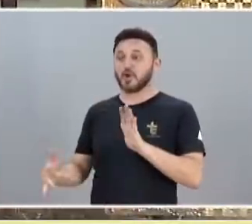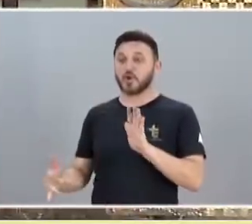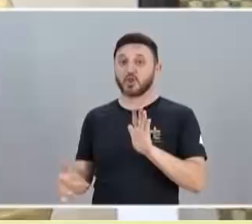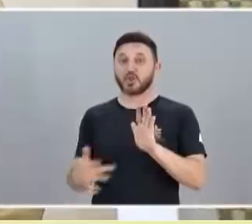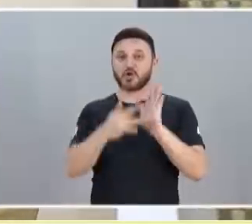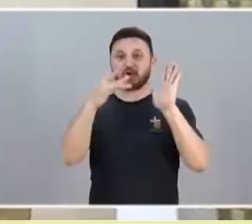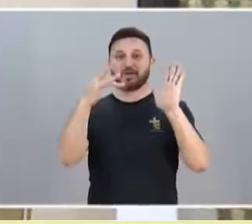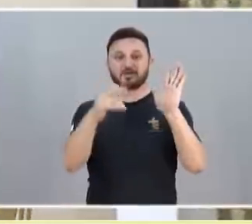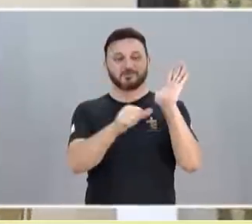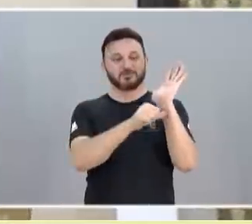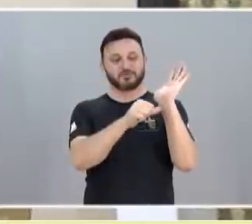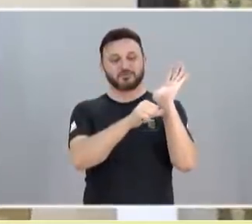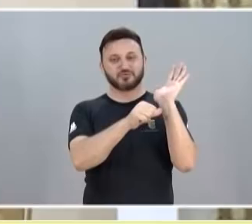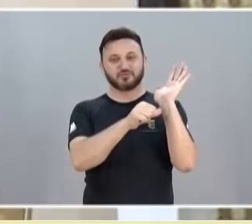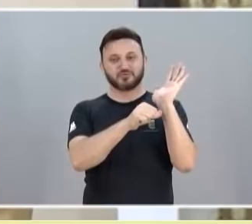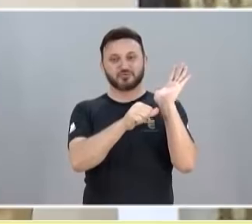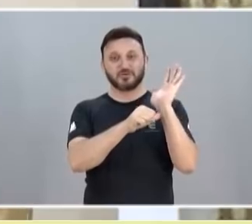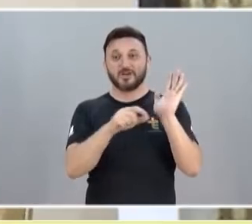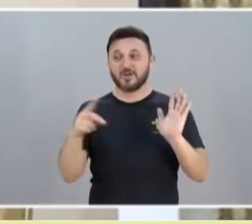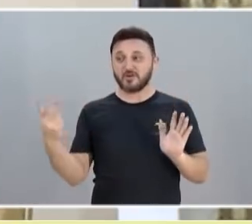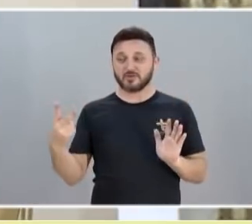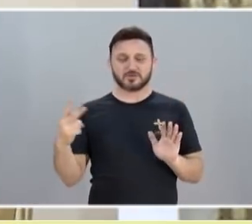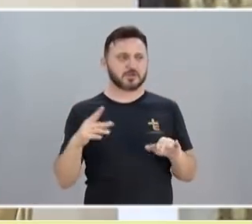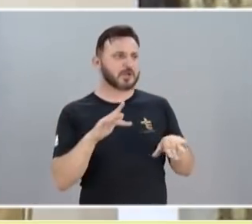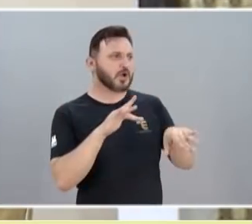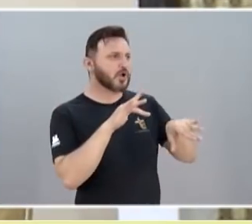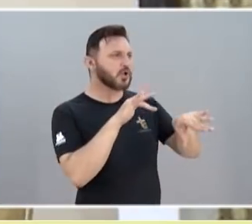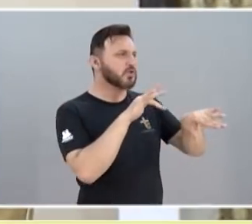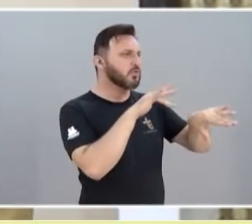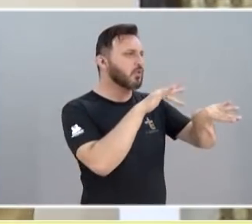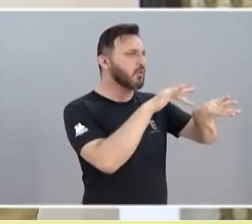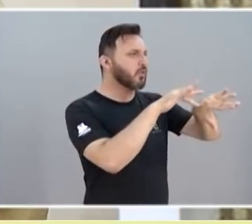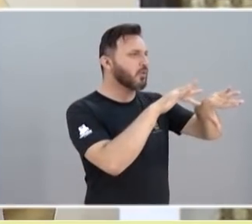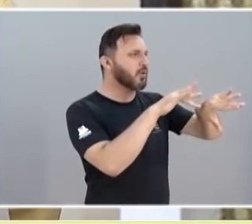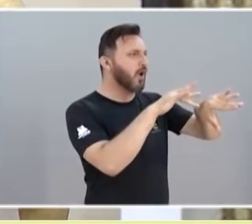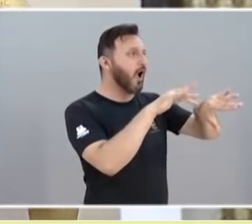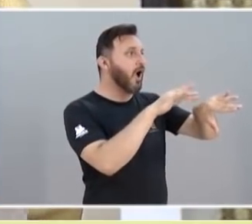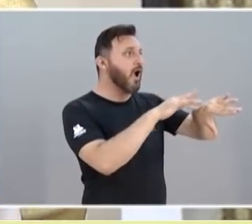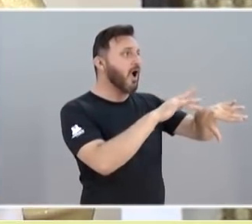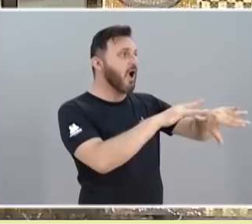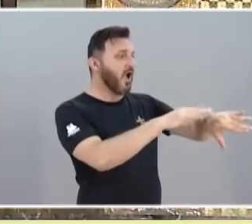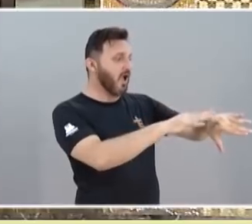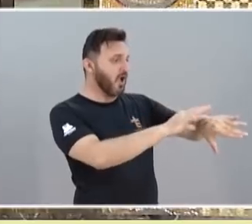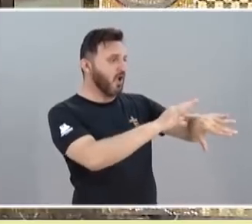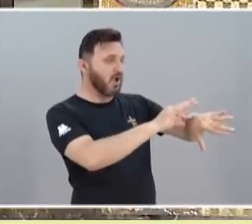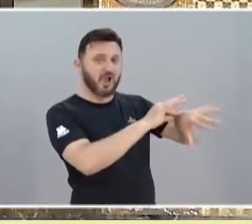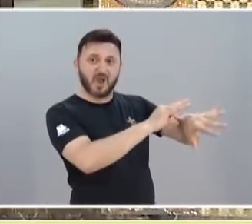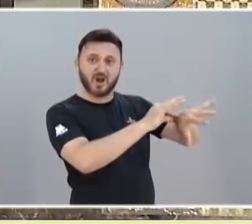e não deve ter sido muito boa a sensação, porque ainda não acreditaram.